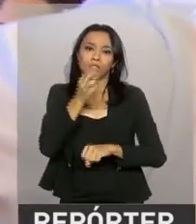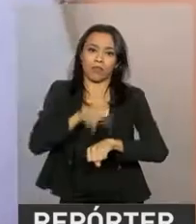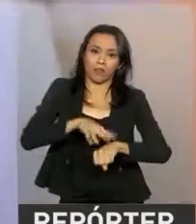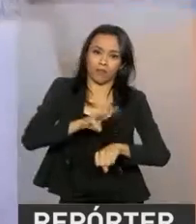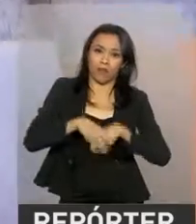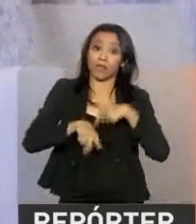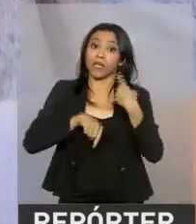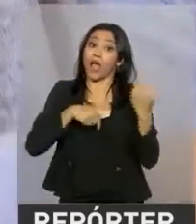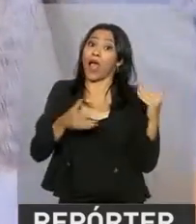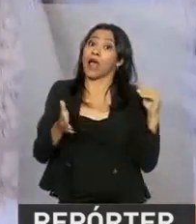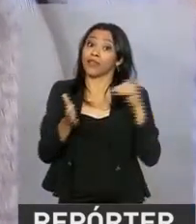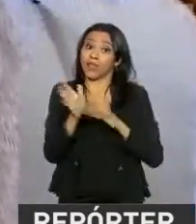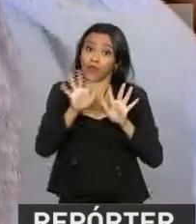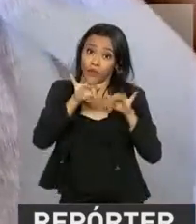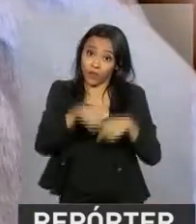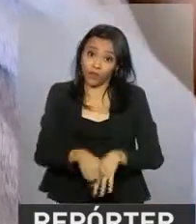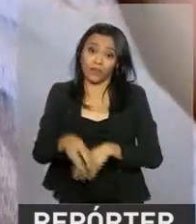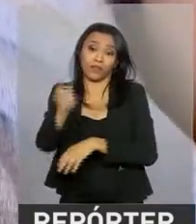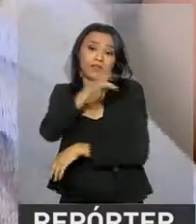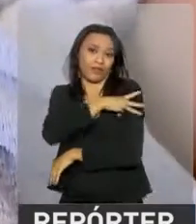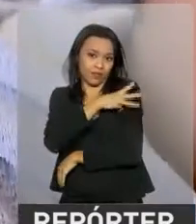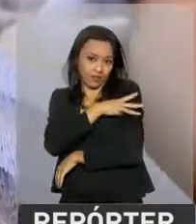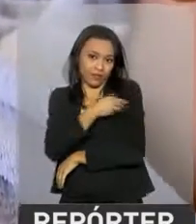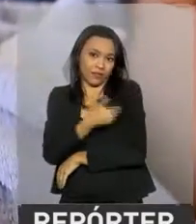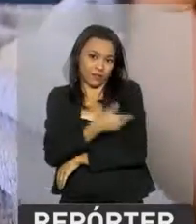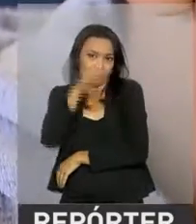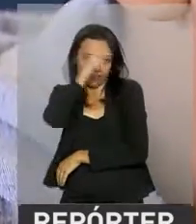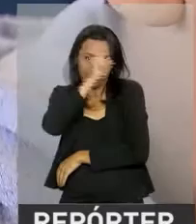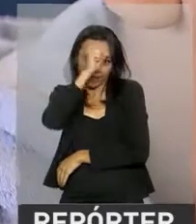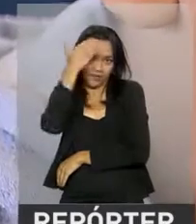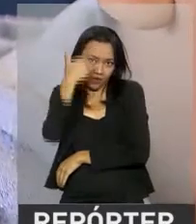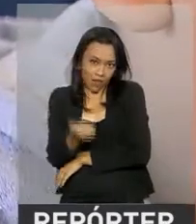matemática até o fim do terceiro ano do ensino fundamental